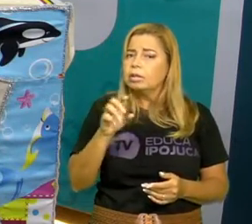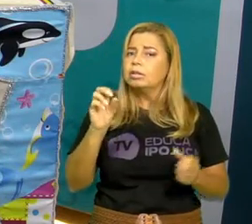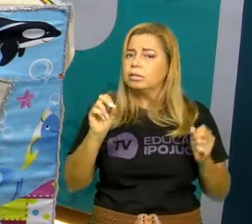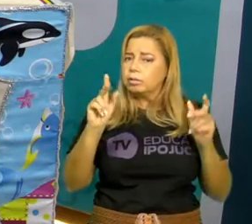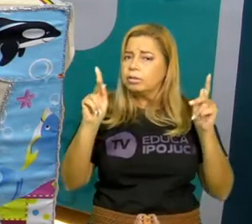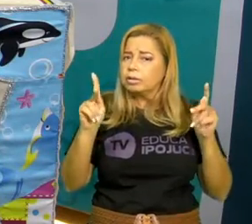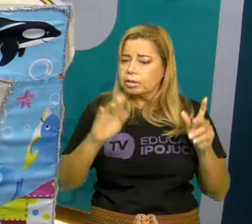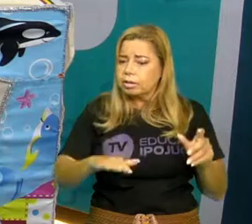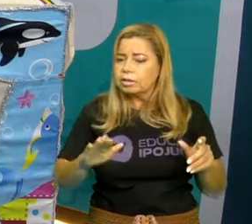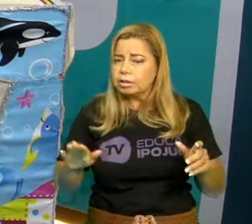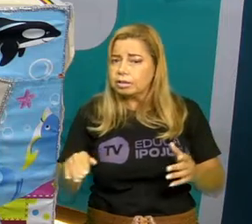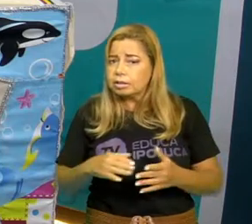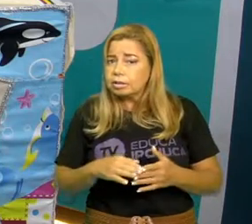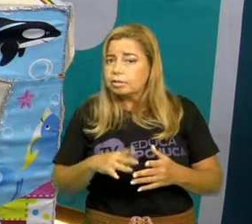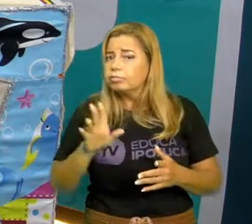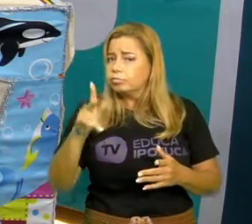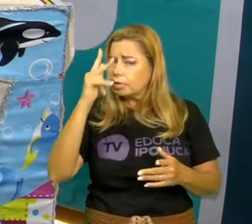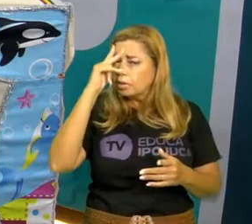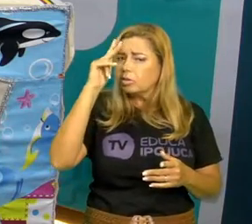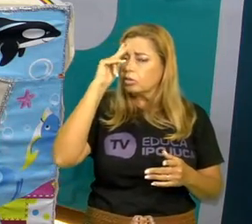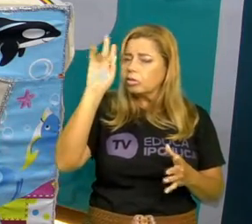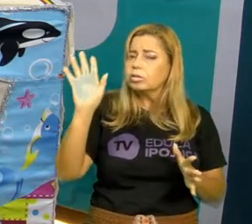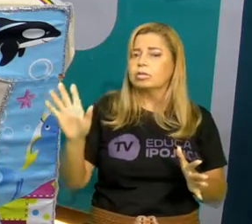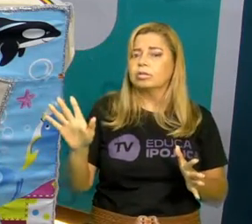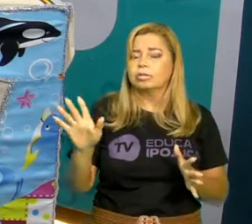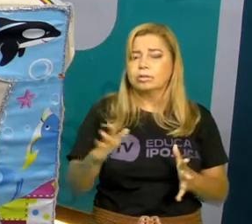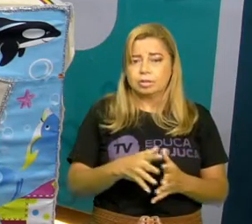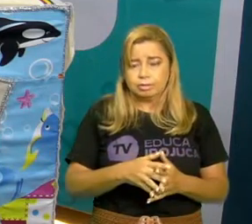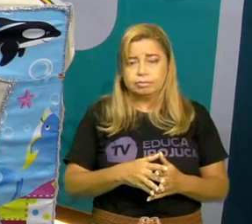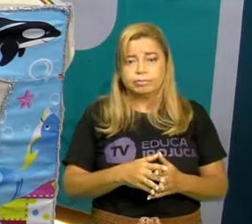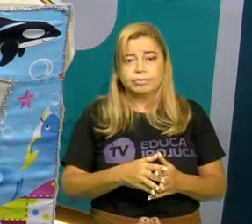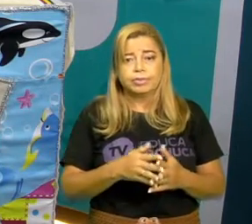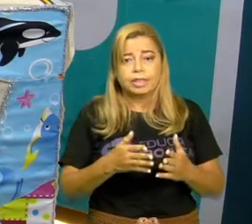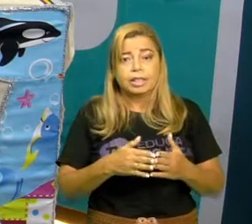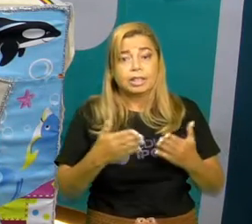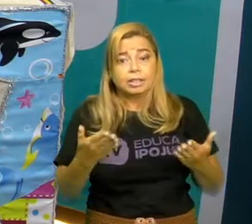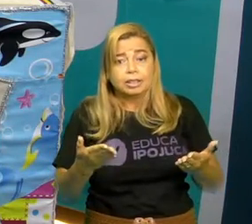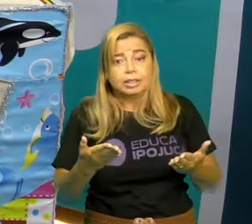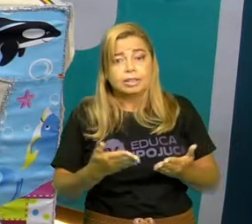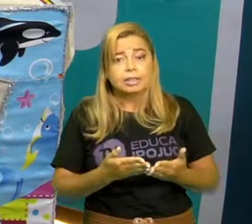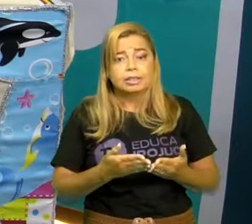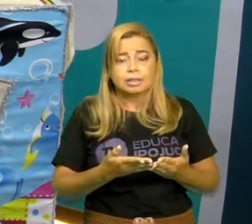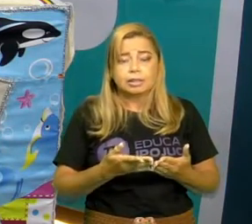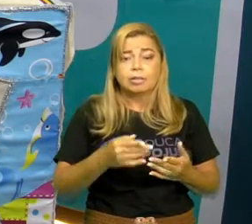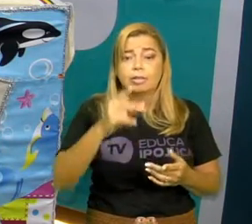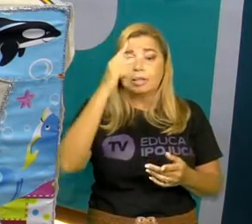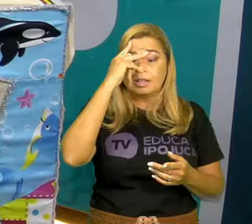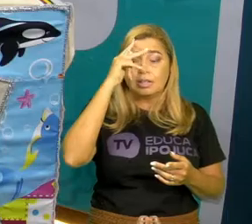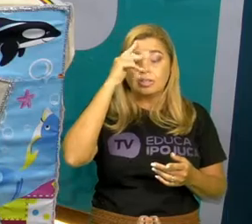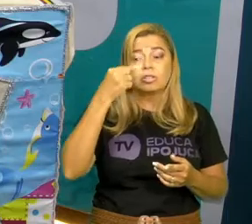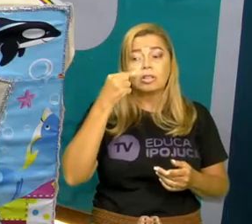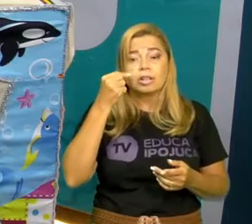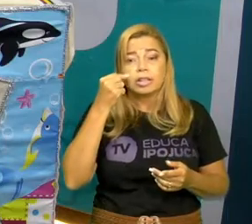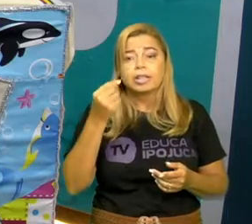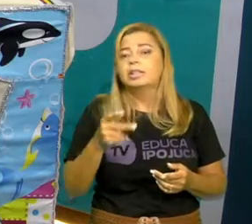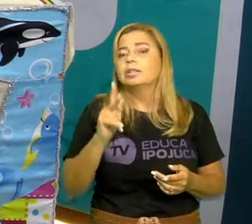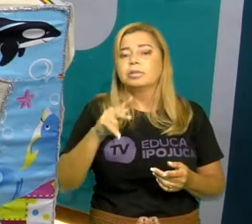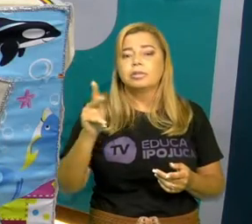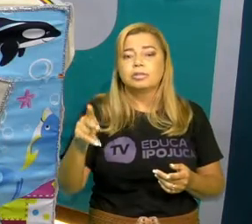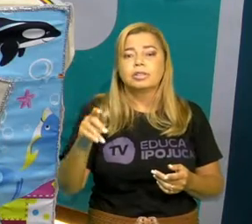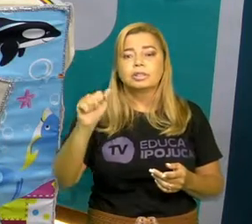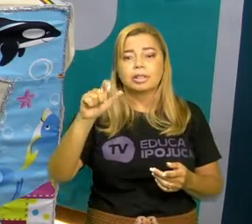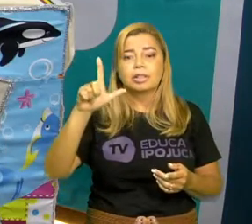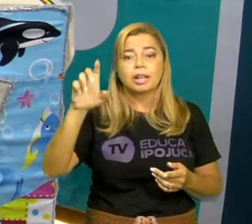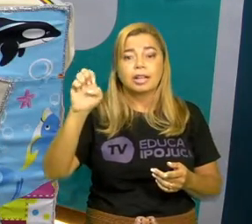pode. Isso é historinha. Isso mesmo. Esse daqui, tia Lê, pode, tá? Que é da historinha. E nem pode pegar no leão também, não.